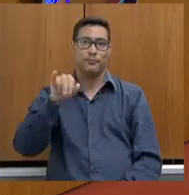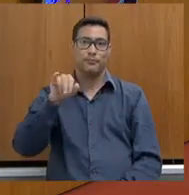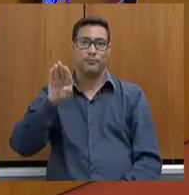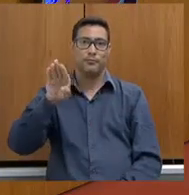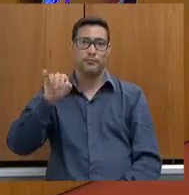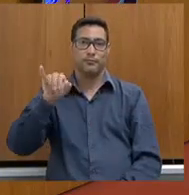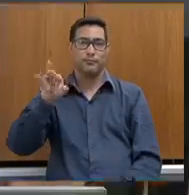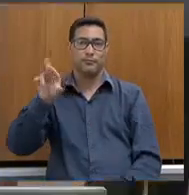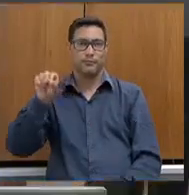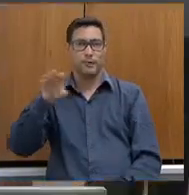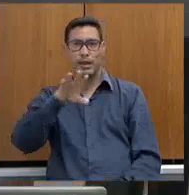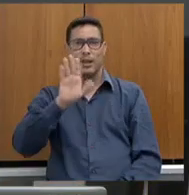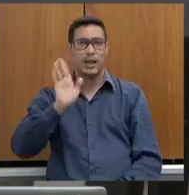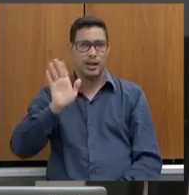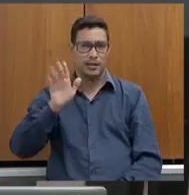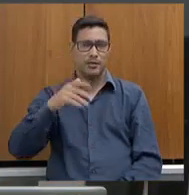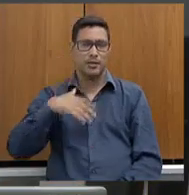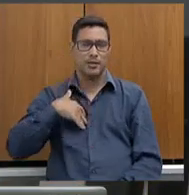Exª já deve ter ouvido ele falar isso.